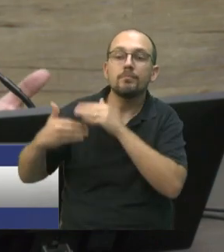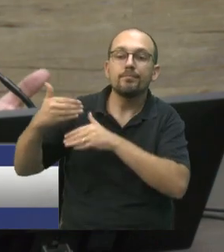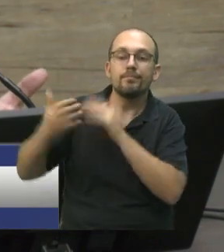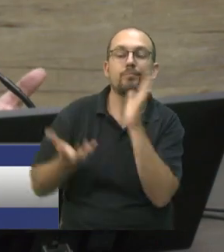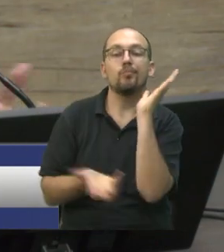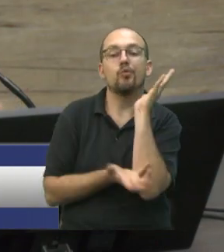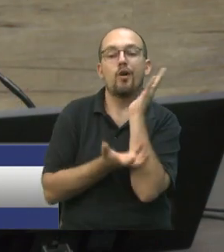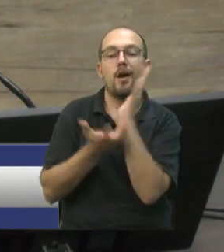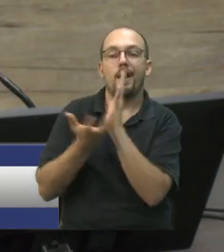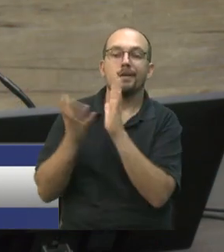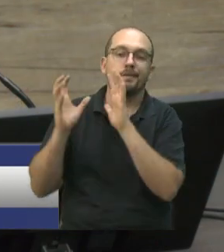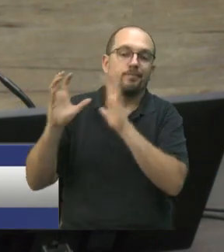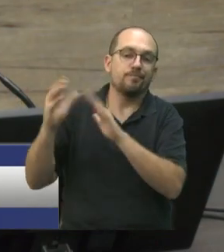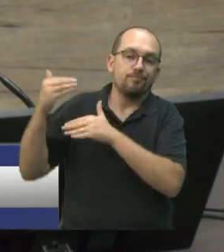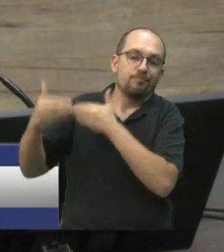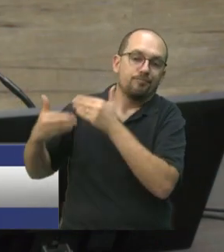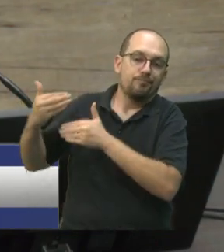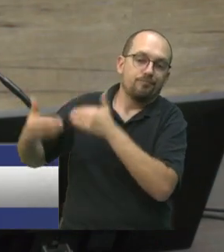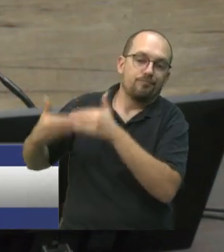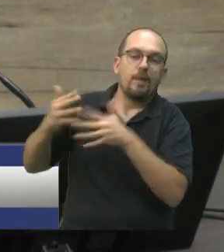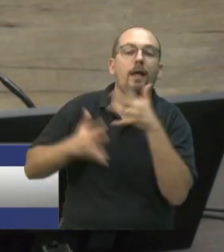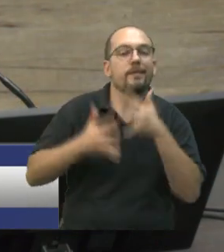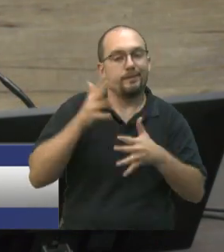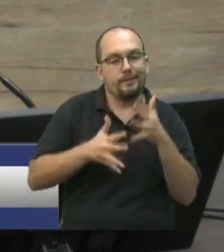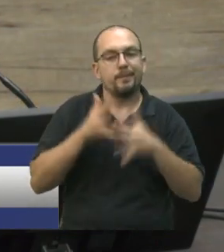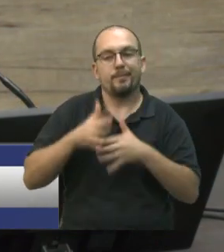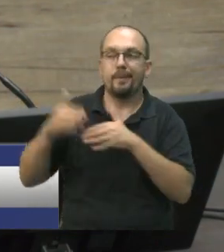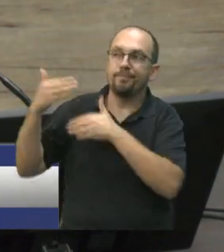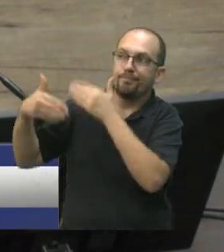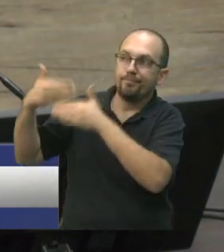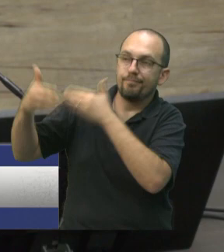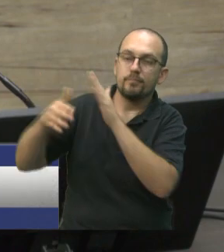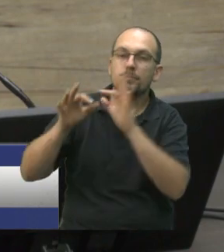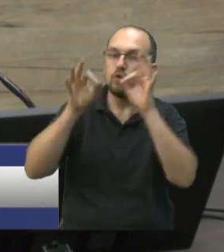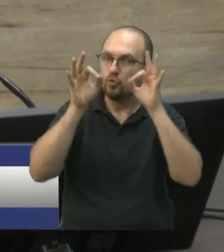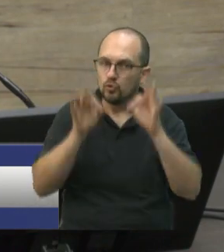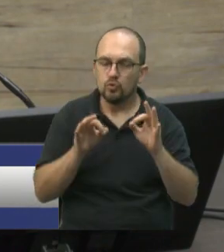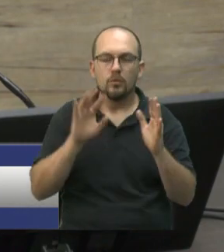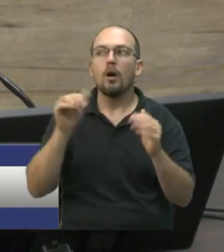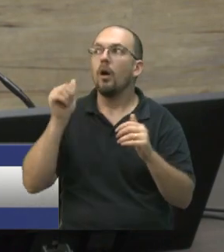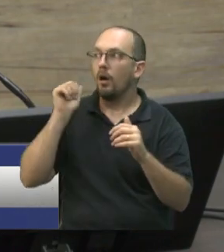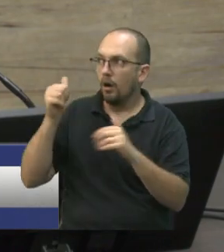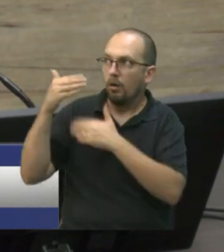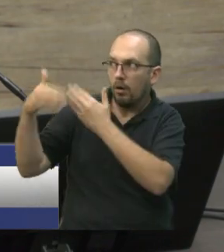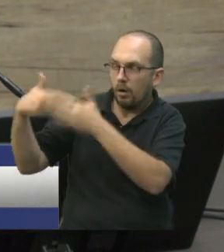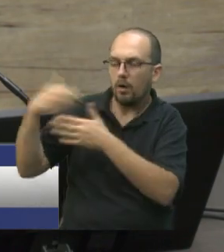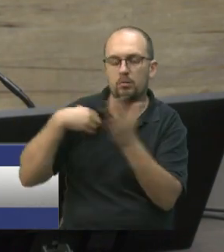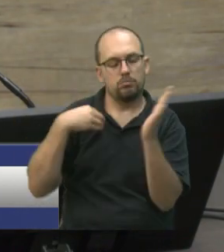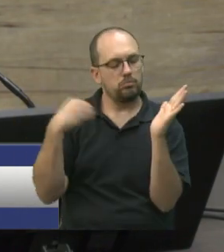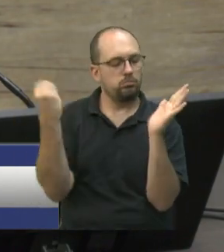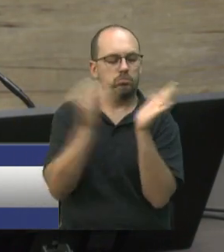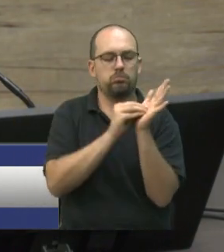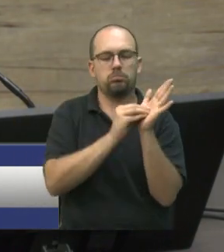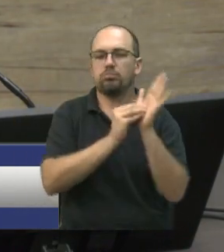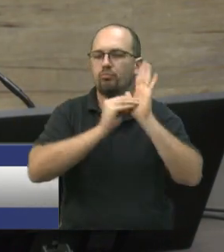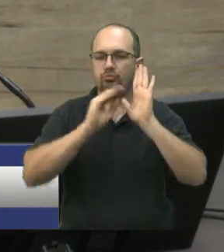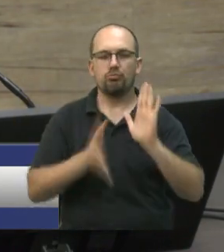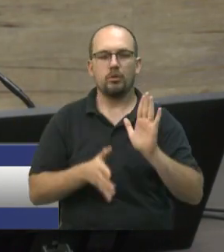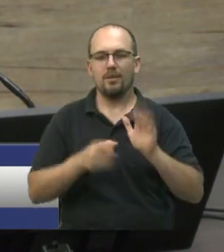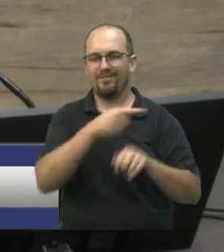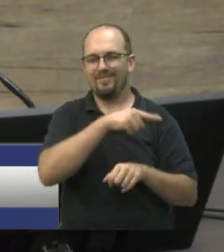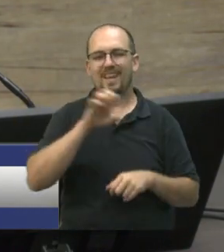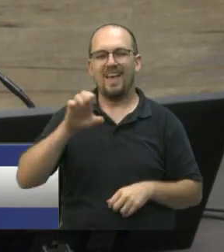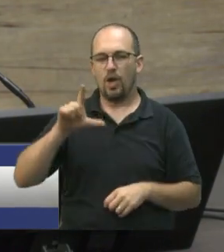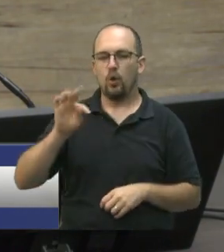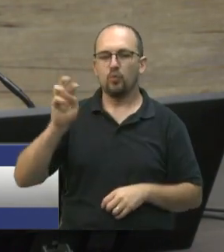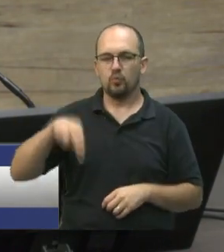nos atrapalha. Então, é justo a gente já colocar o valor, inclusive, quando o Elton leu, inclusive a gente já tem até o empenho